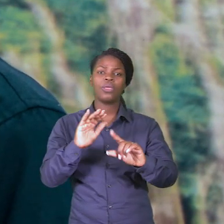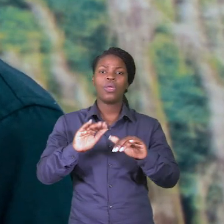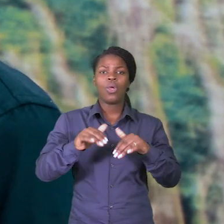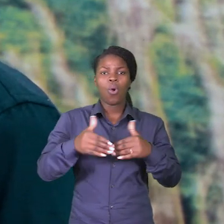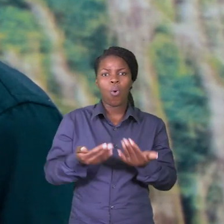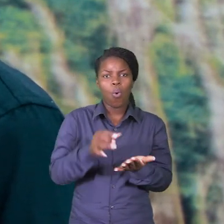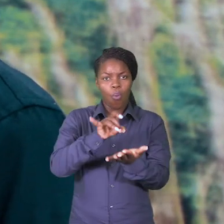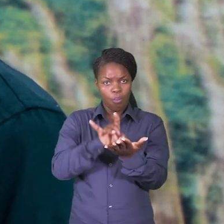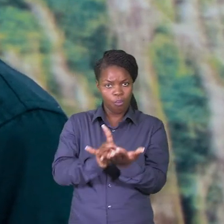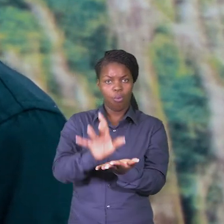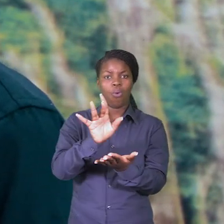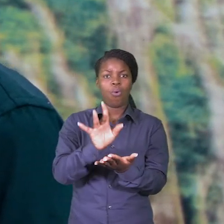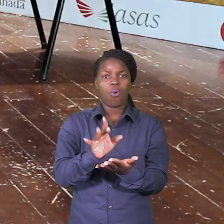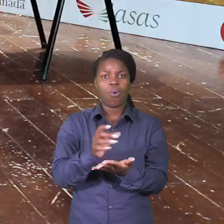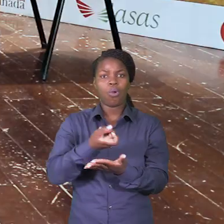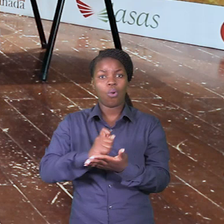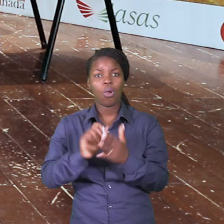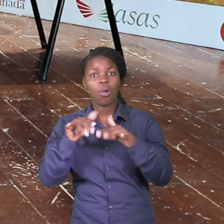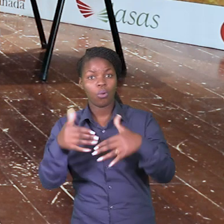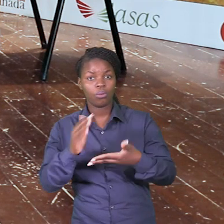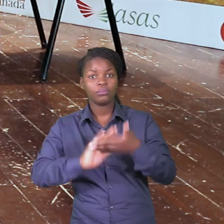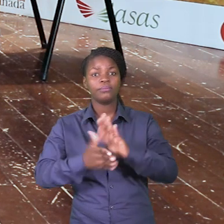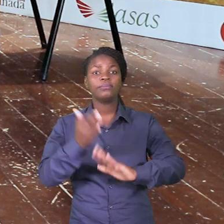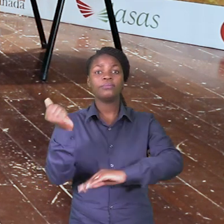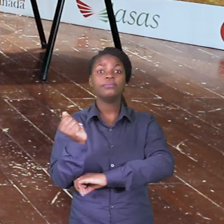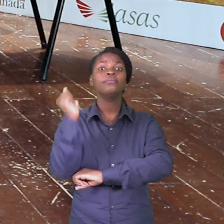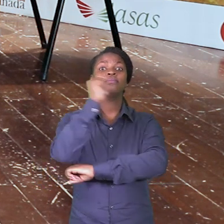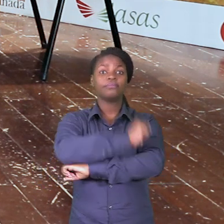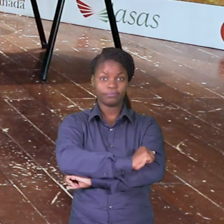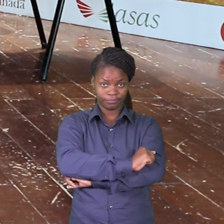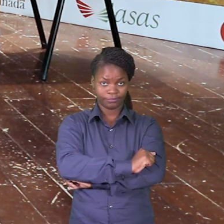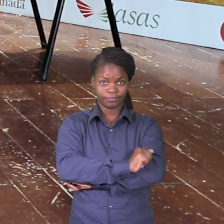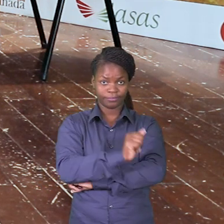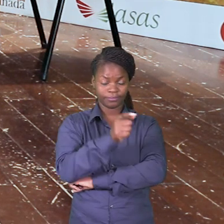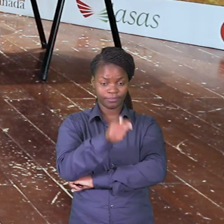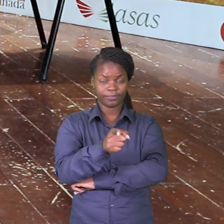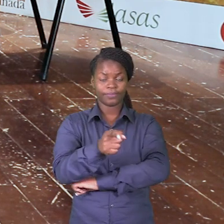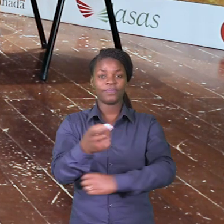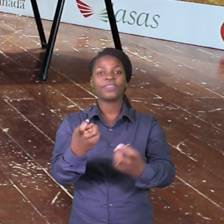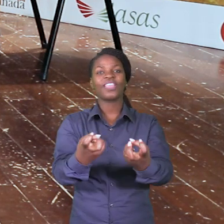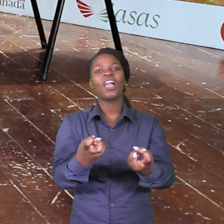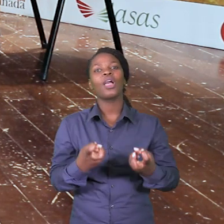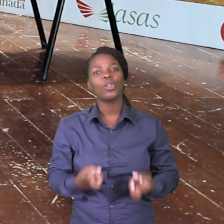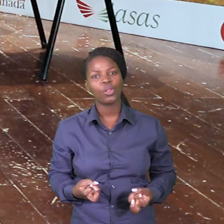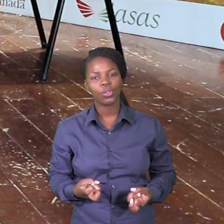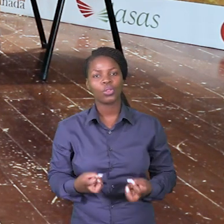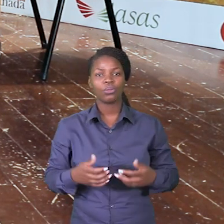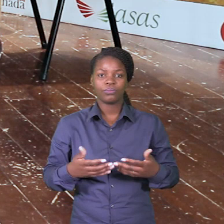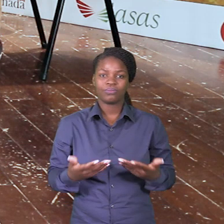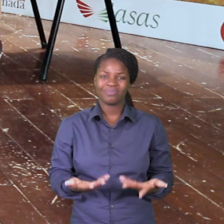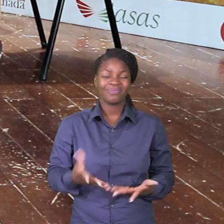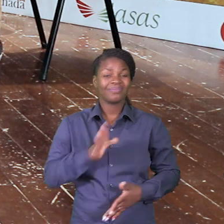não terá segmento vai ser expulsa da escola o professor vai chumbar no final e do